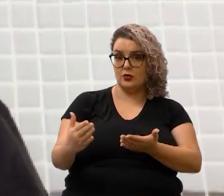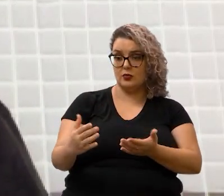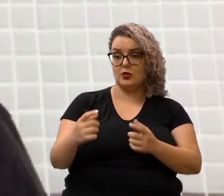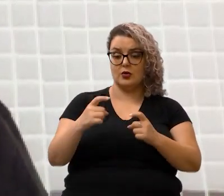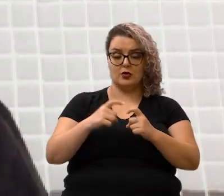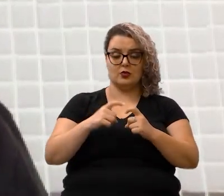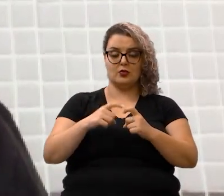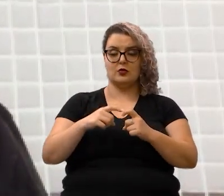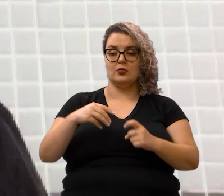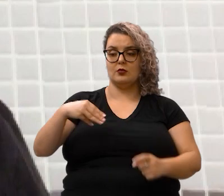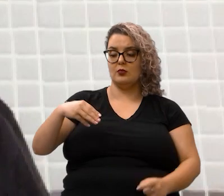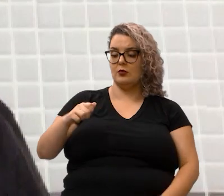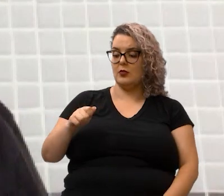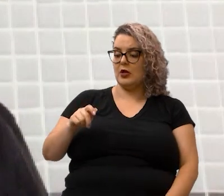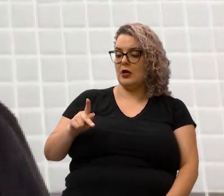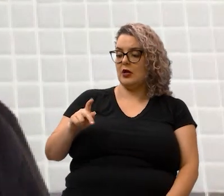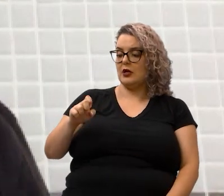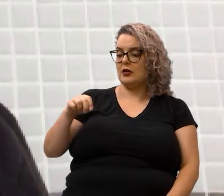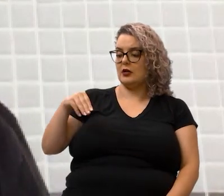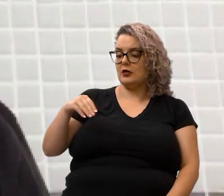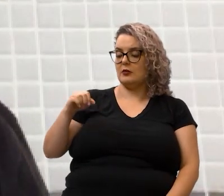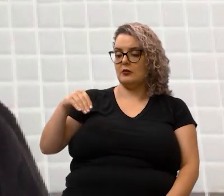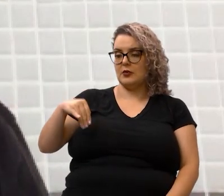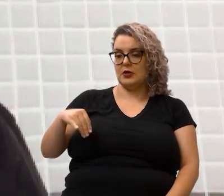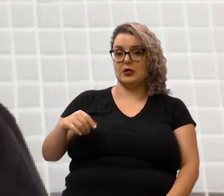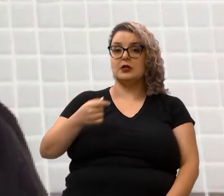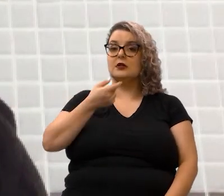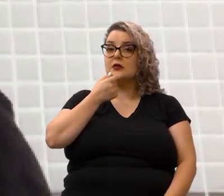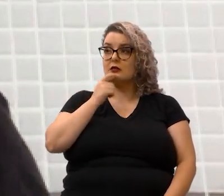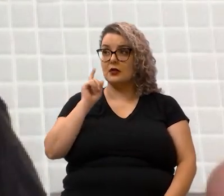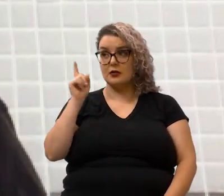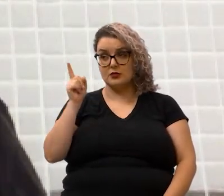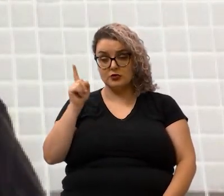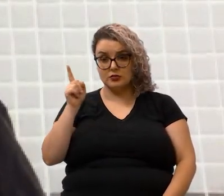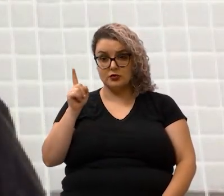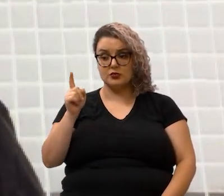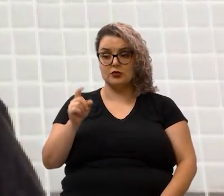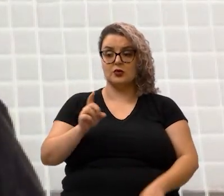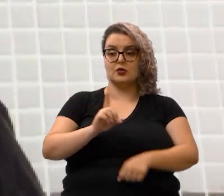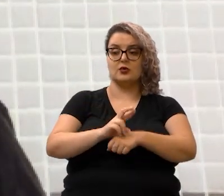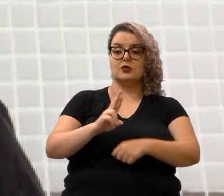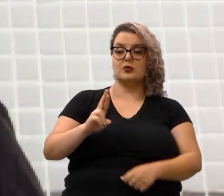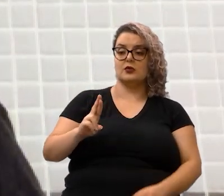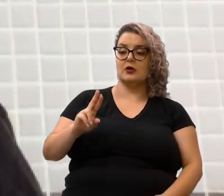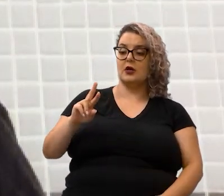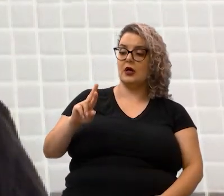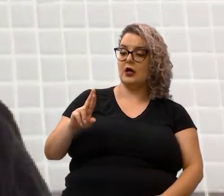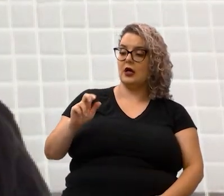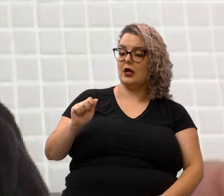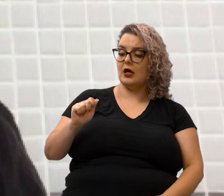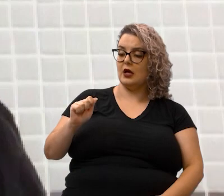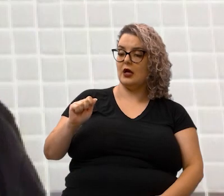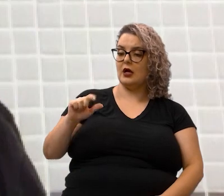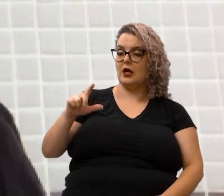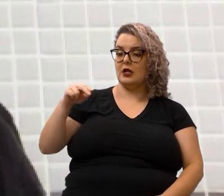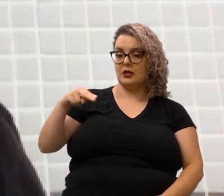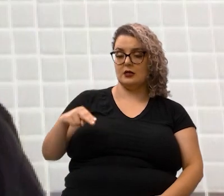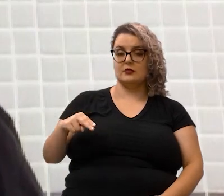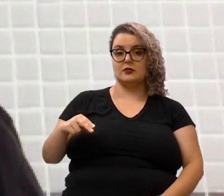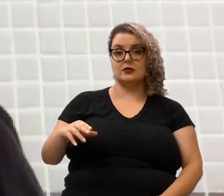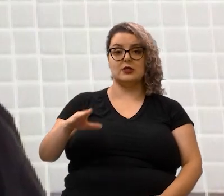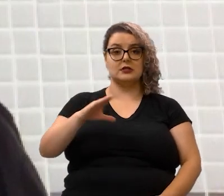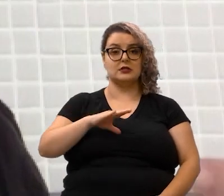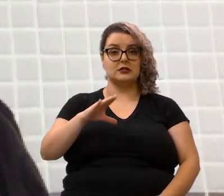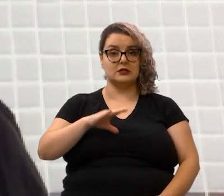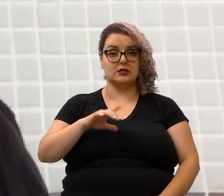um médico chamado Makimin, na cidade de Birmingham, na Inglaterra, e com o Dr. Harlan Amistutz, na cidade de